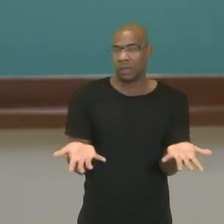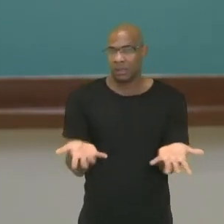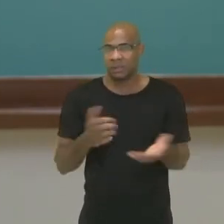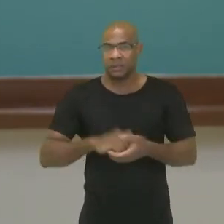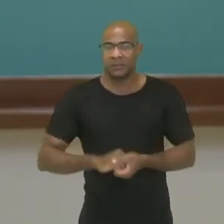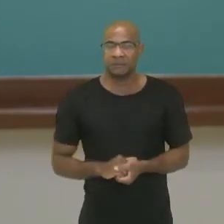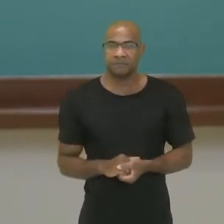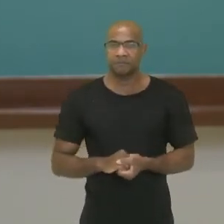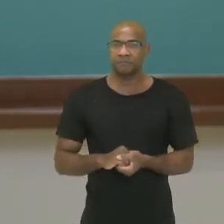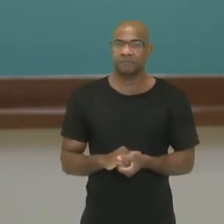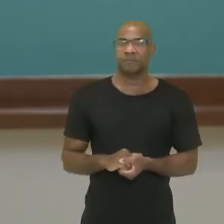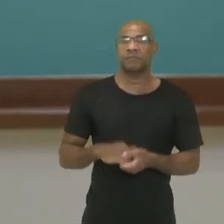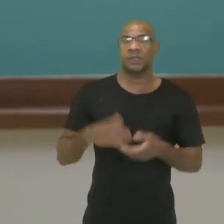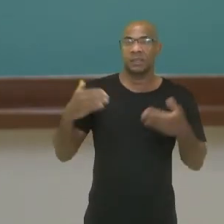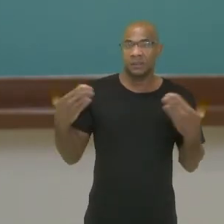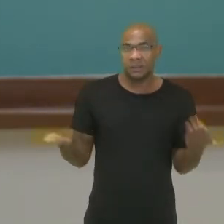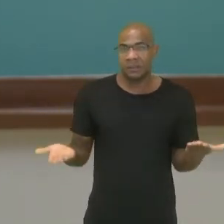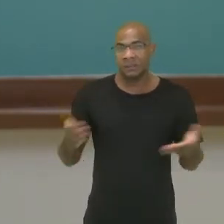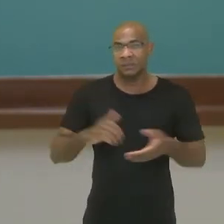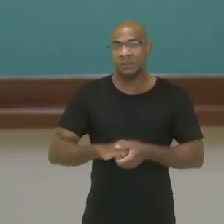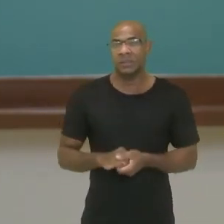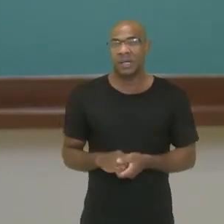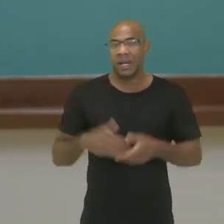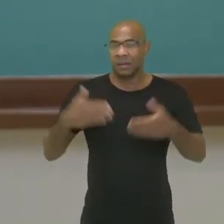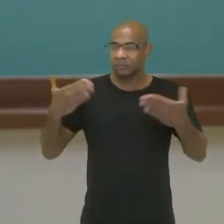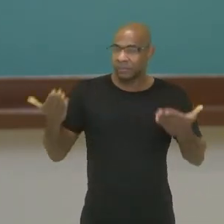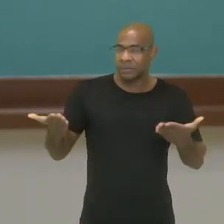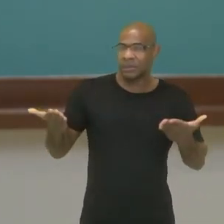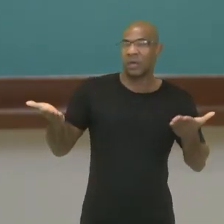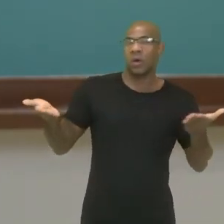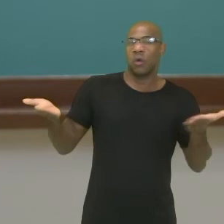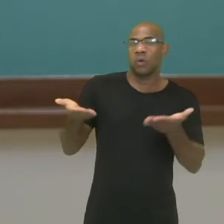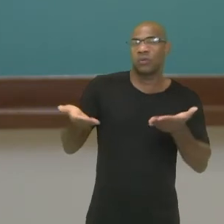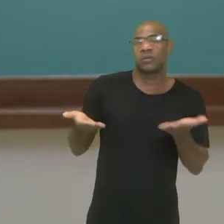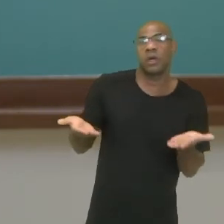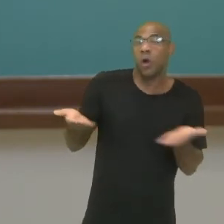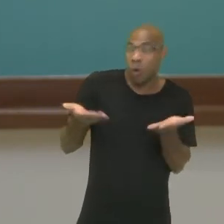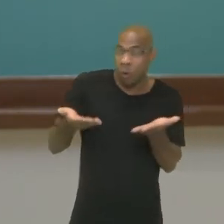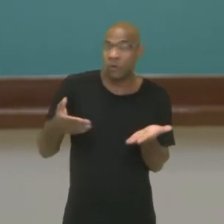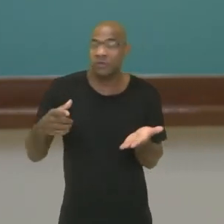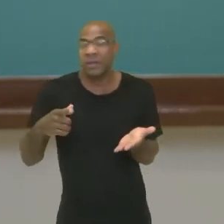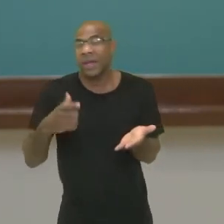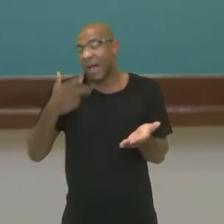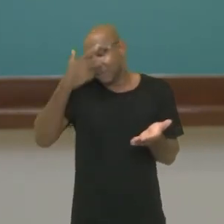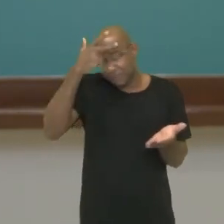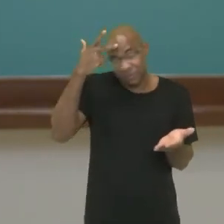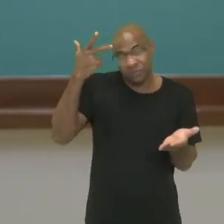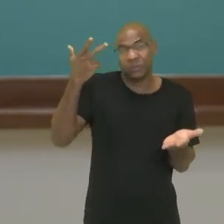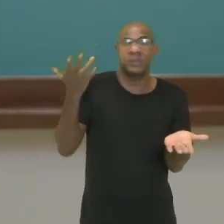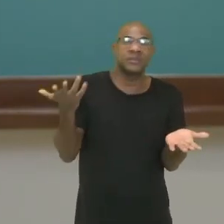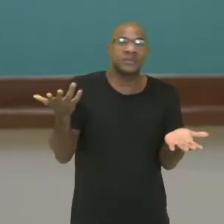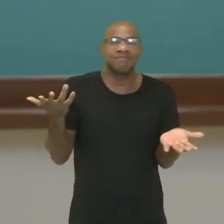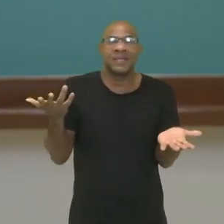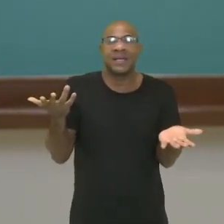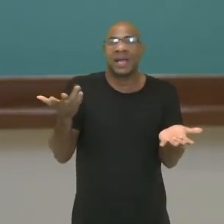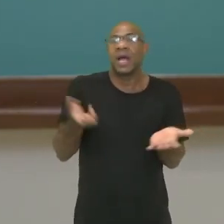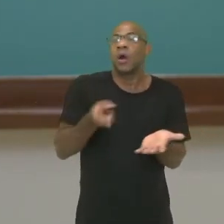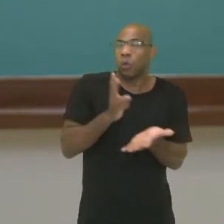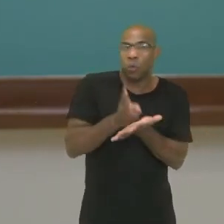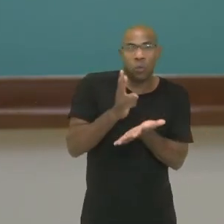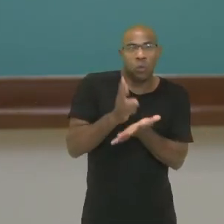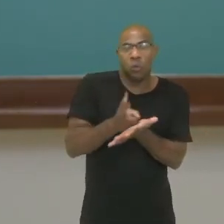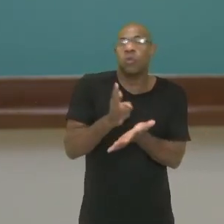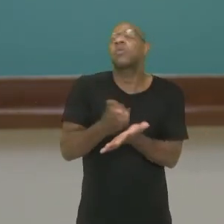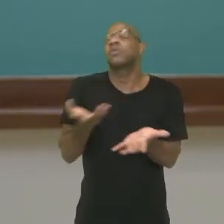questão e se perpetuou, né? Hoje ainda as pessoas reproduzem coisas que elas nem entendem muito bem porque elas reproduzem e